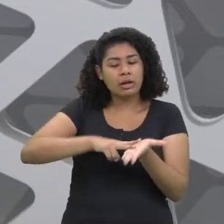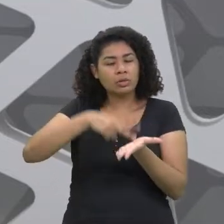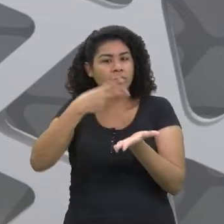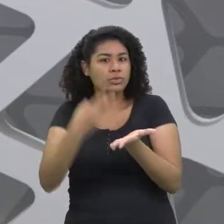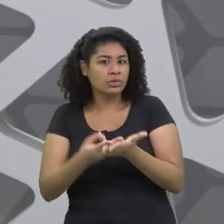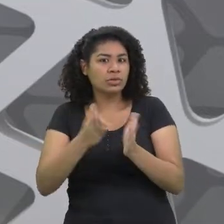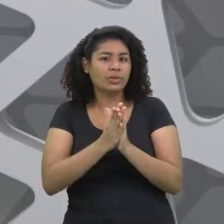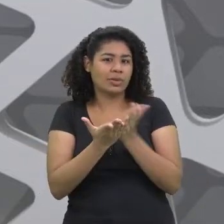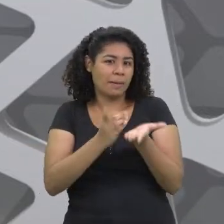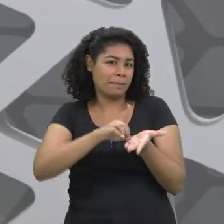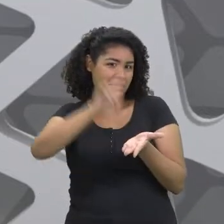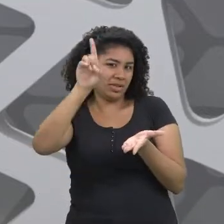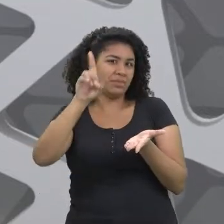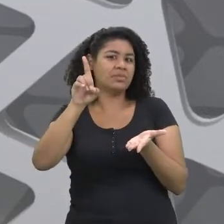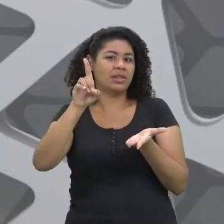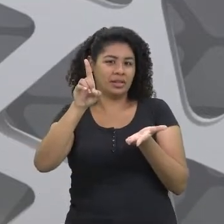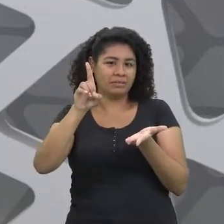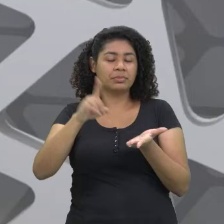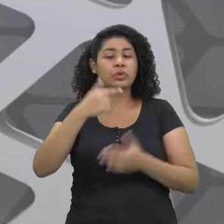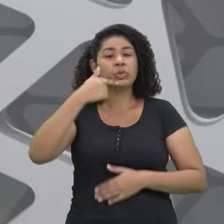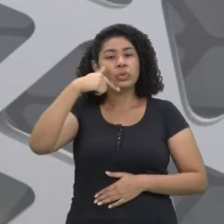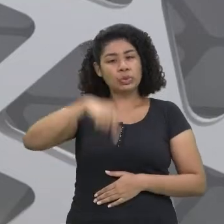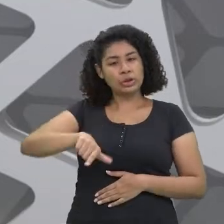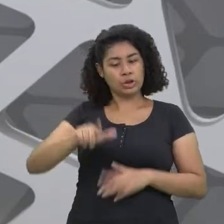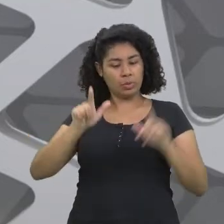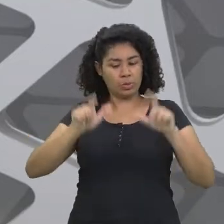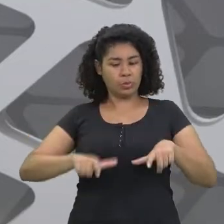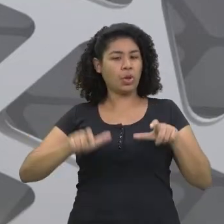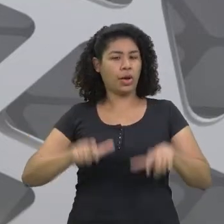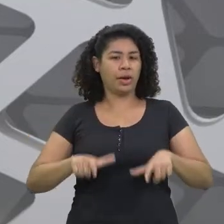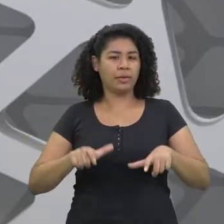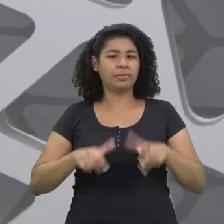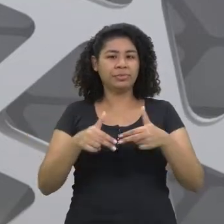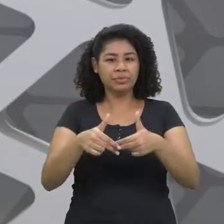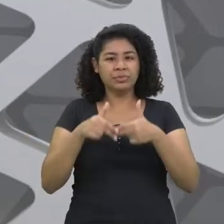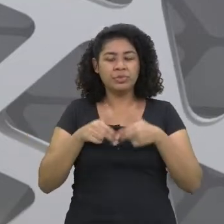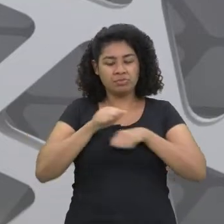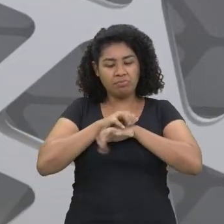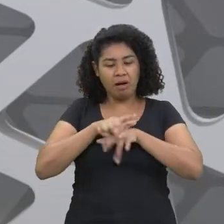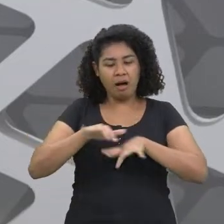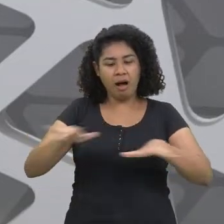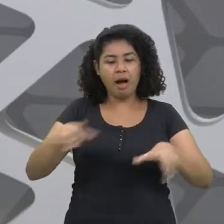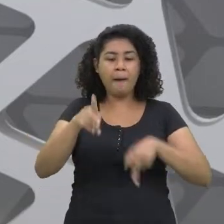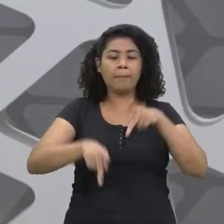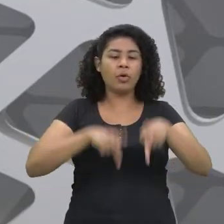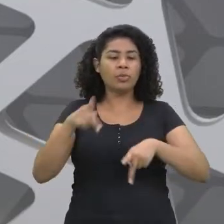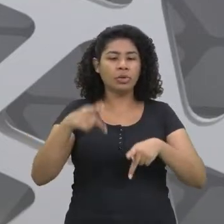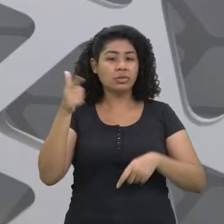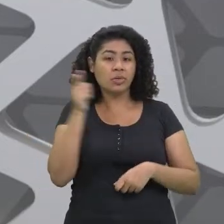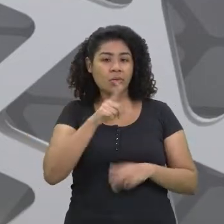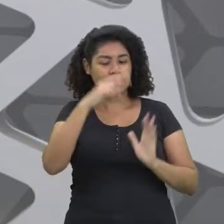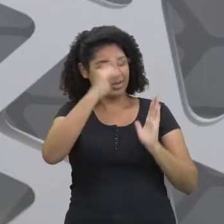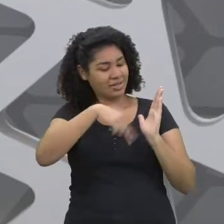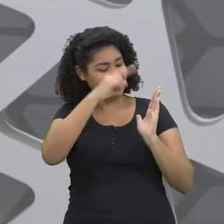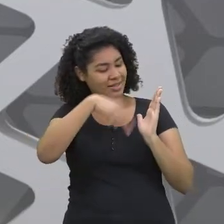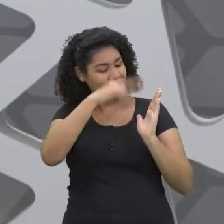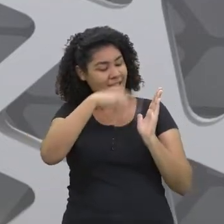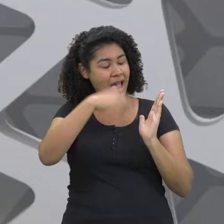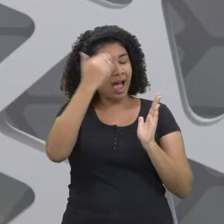Bíblia para as suas línguas locais, para que assim o povo pudesse ter acesso a esse material, ler